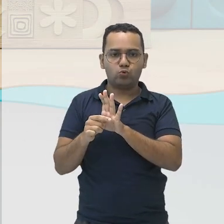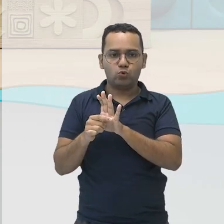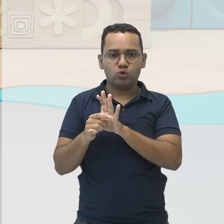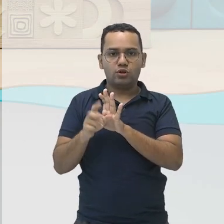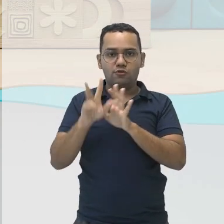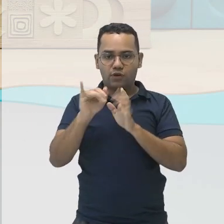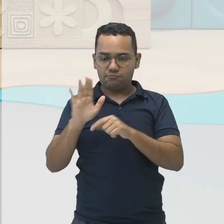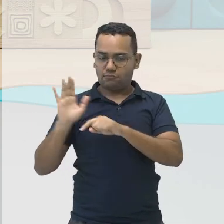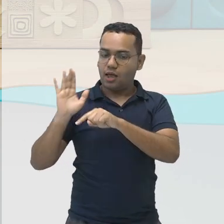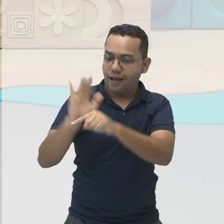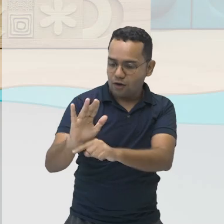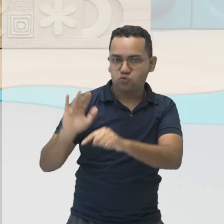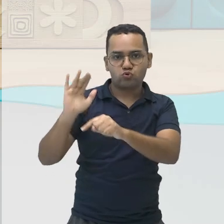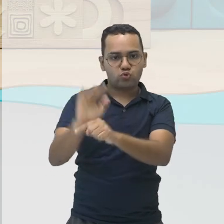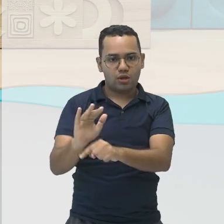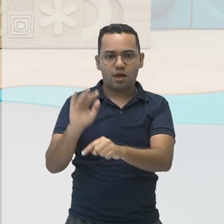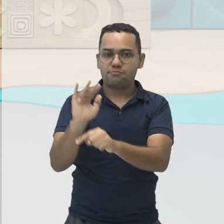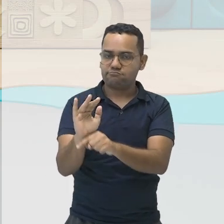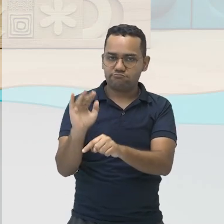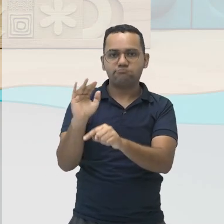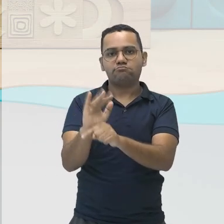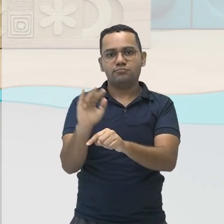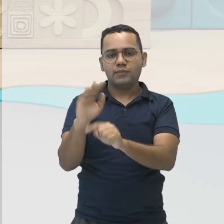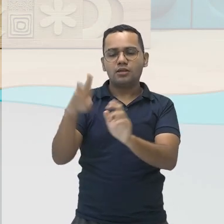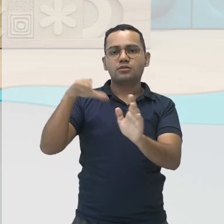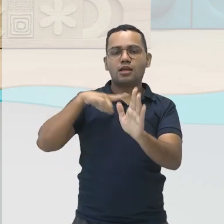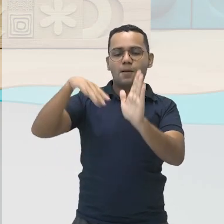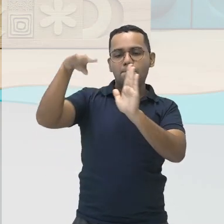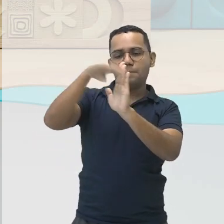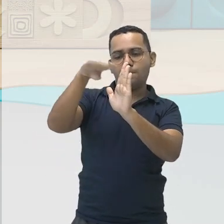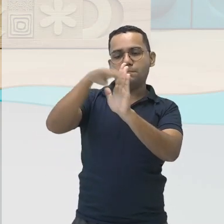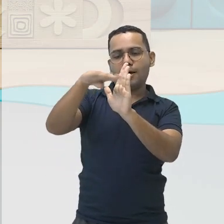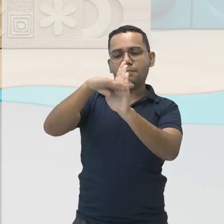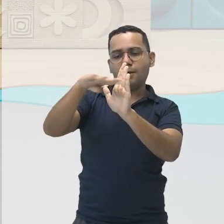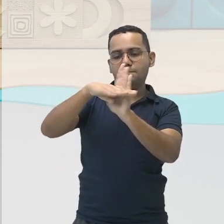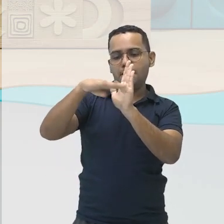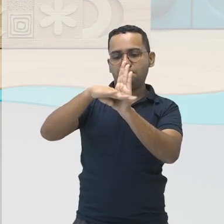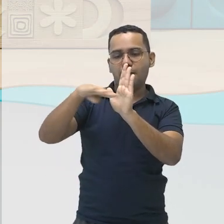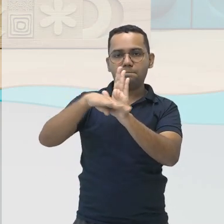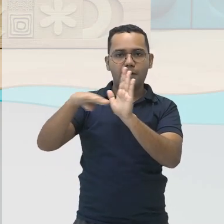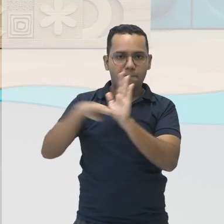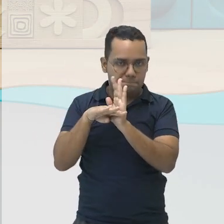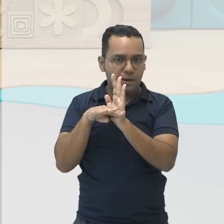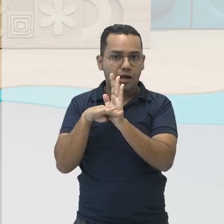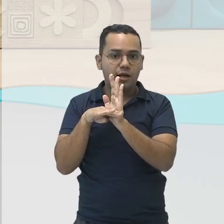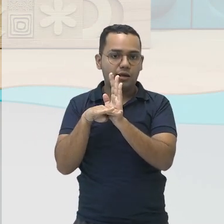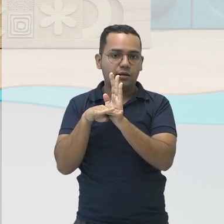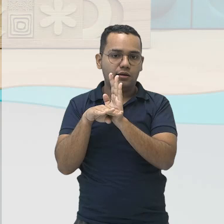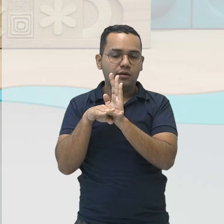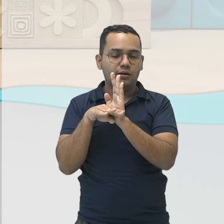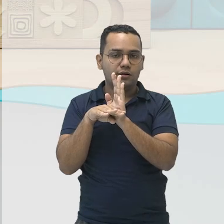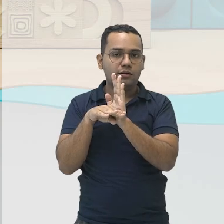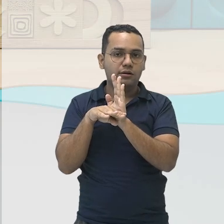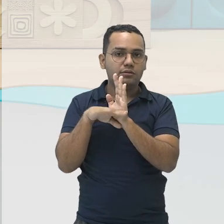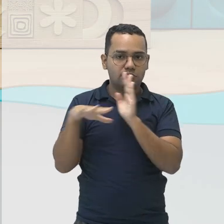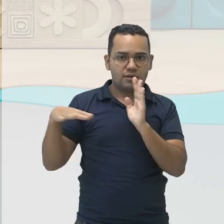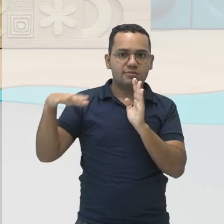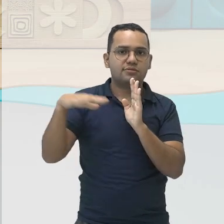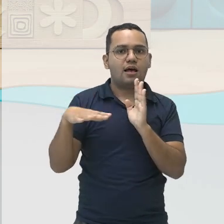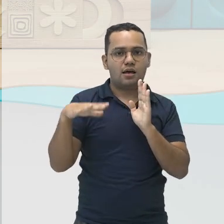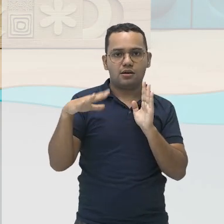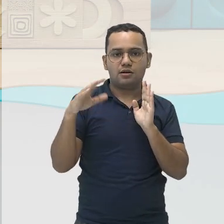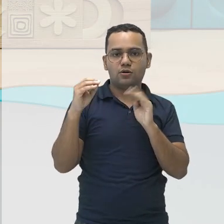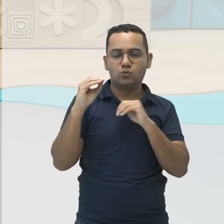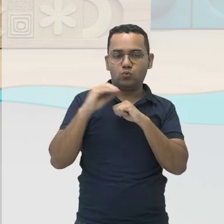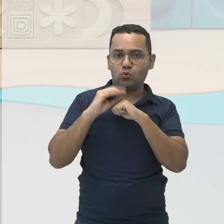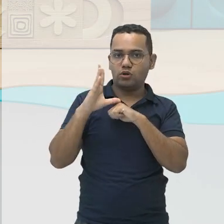seu conhecimento, fazendo sempre os procedimentos de acordo com as suas possibilidades e com o seu conhecimento, tá?